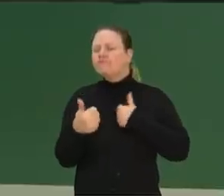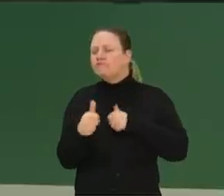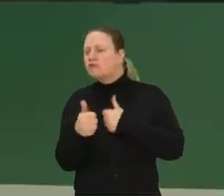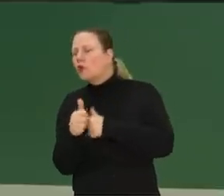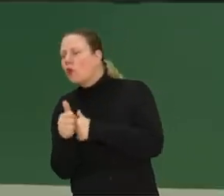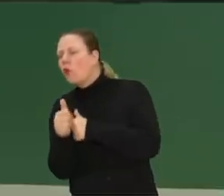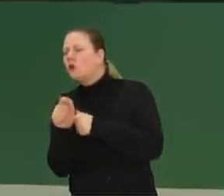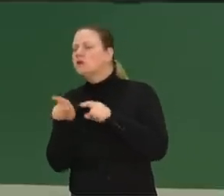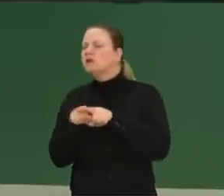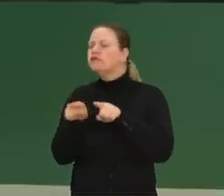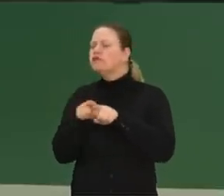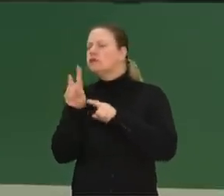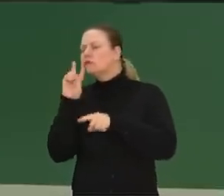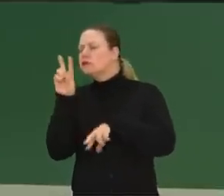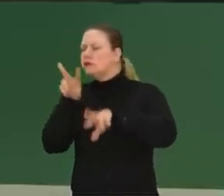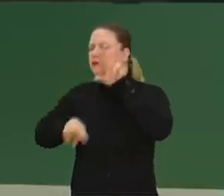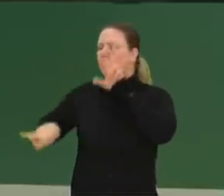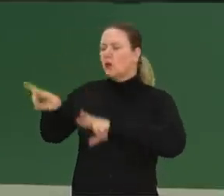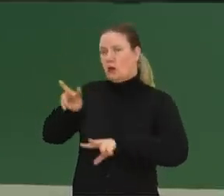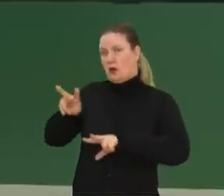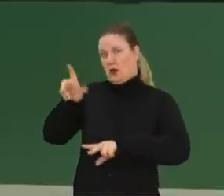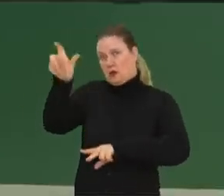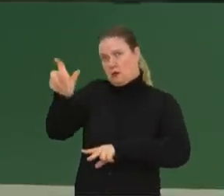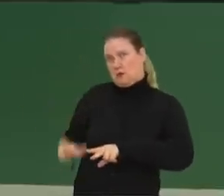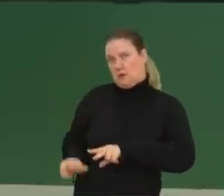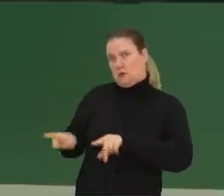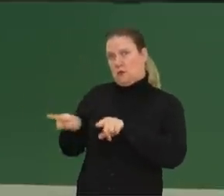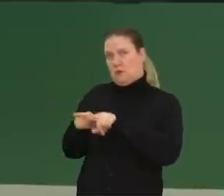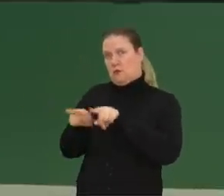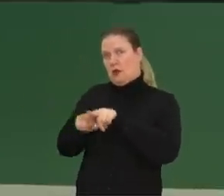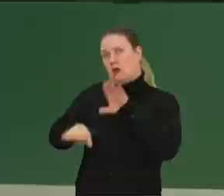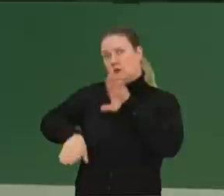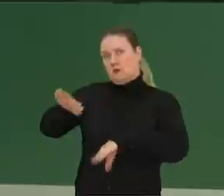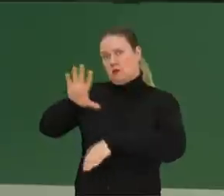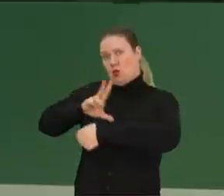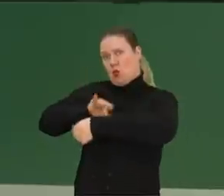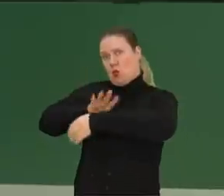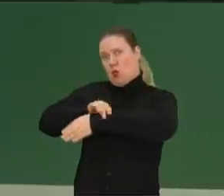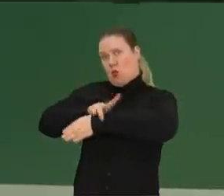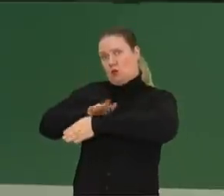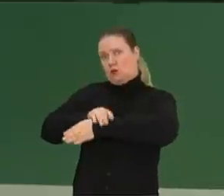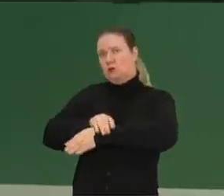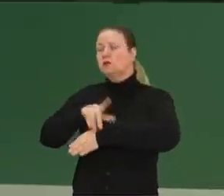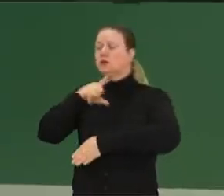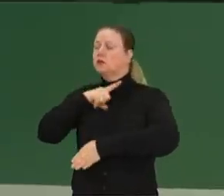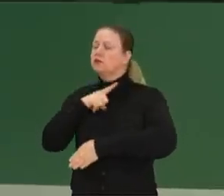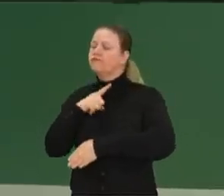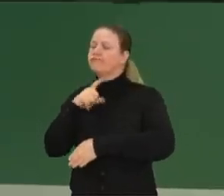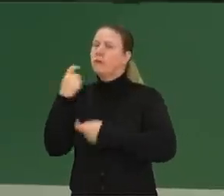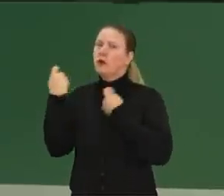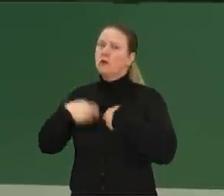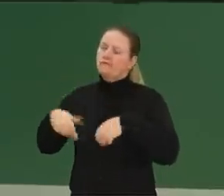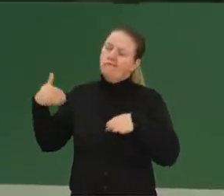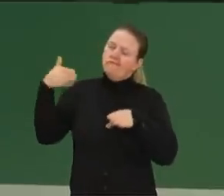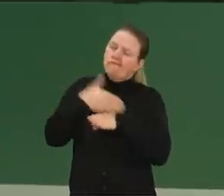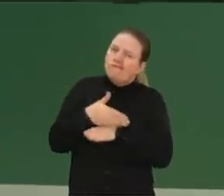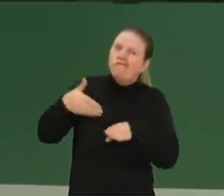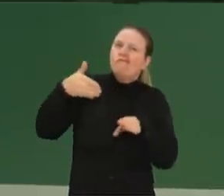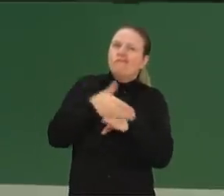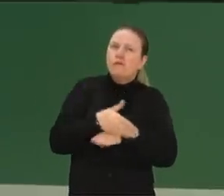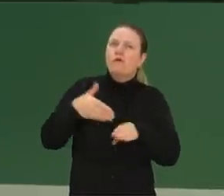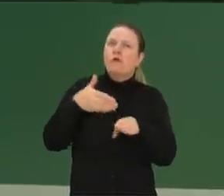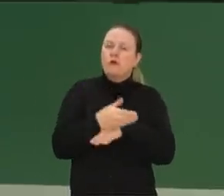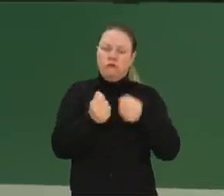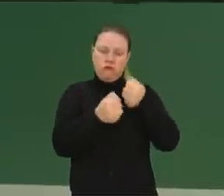de doenças também, tá? Então, uma pessoa que está em tratamento de algum tipo de problema de saúde, ela vai ter que fazer frequentemente